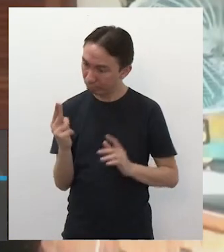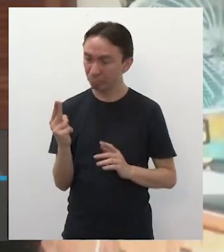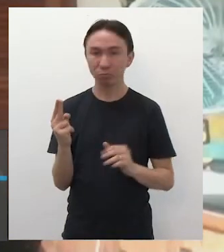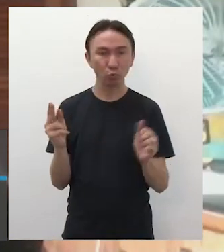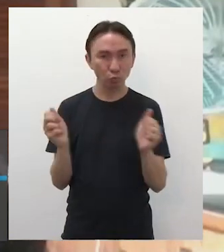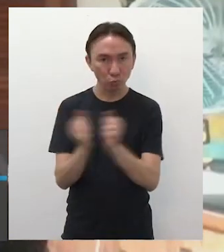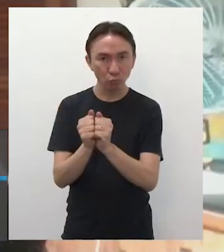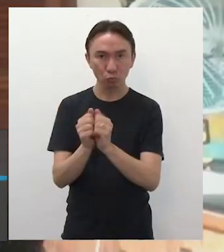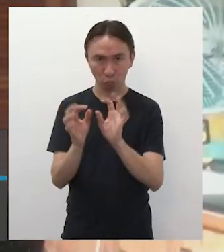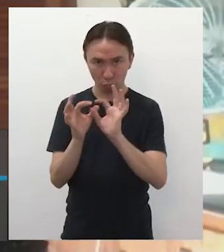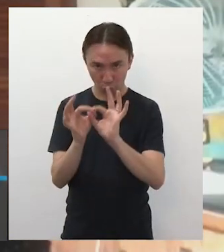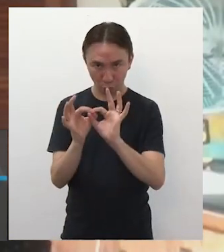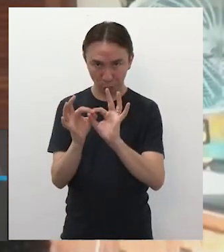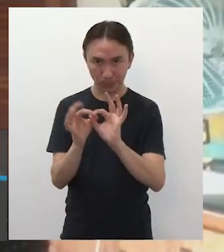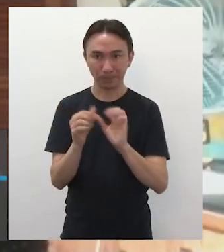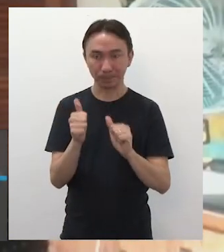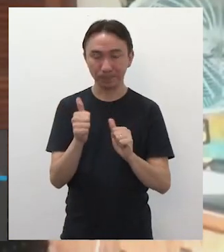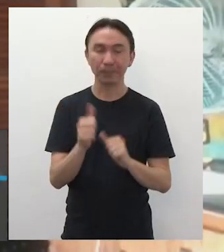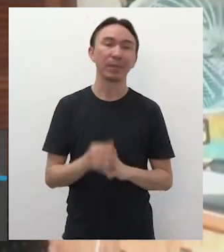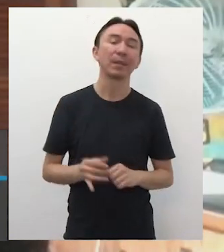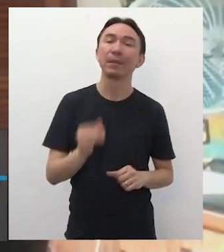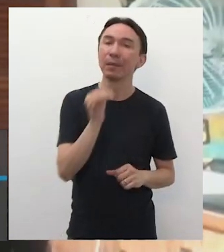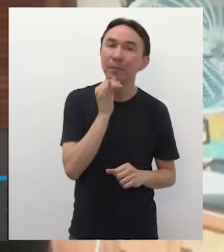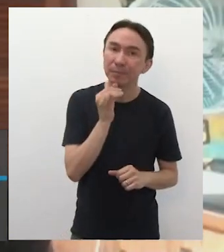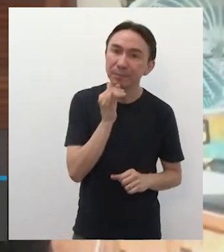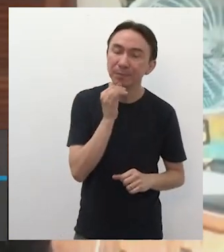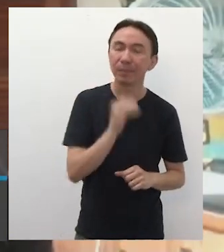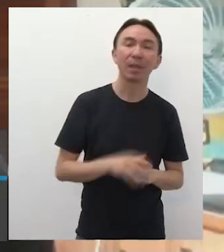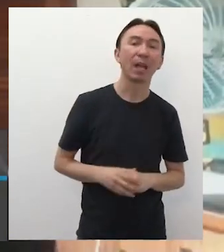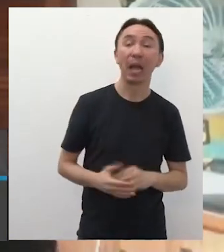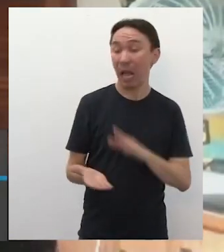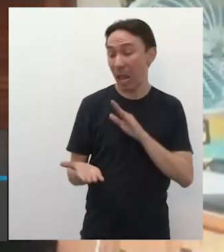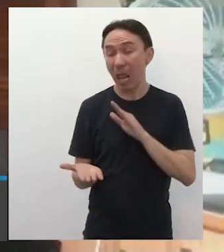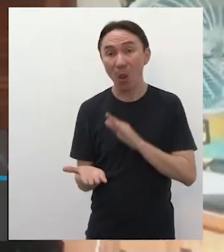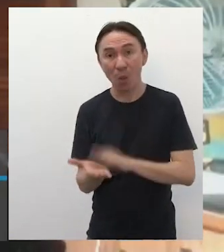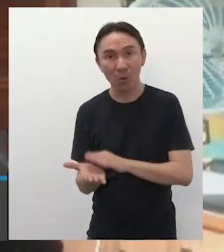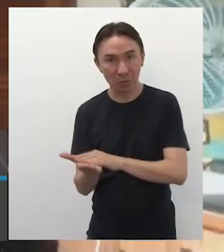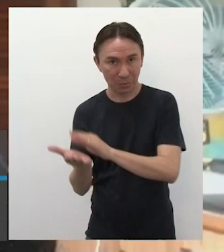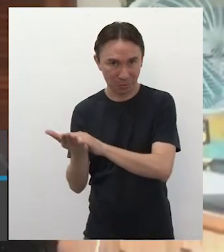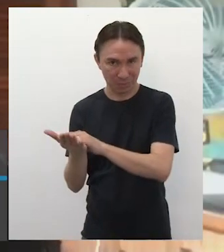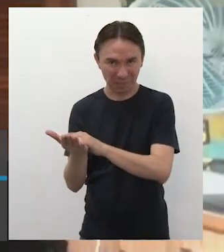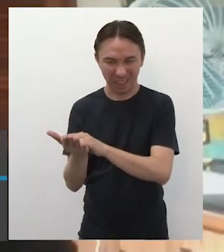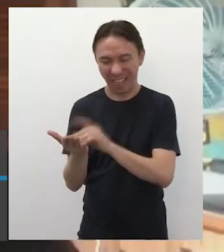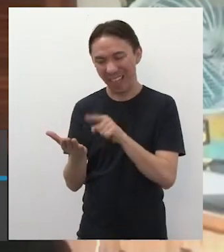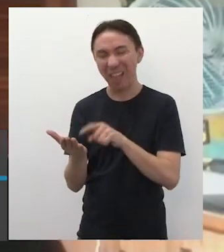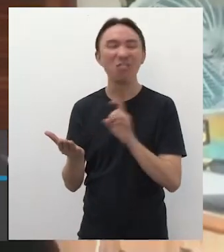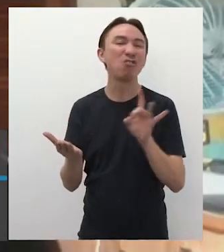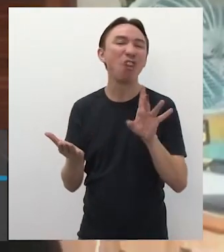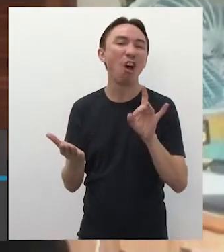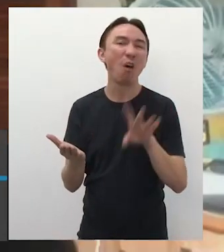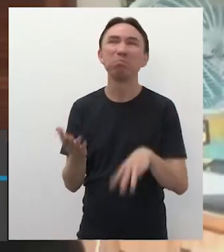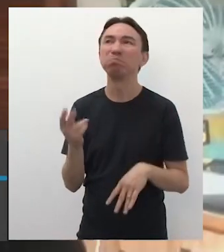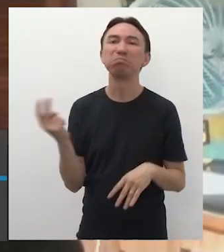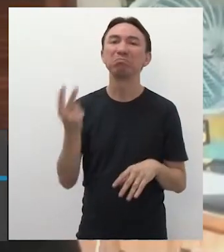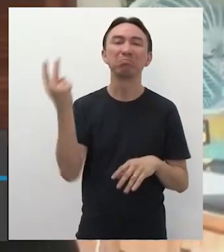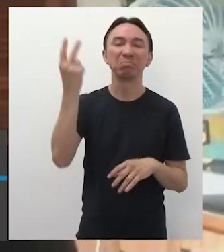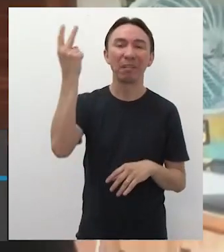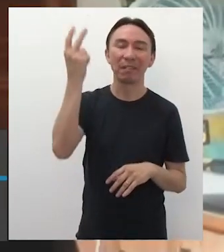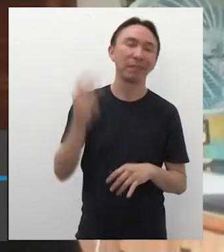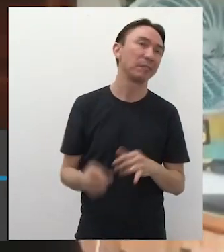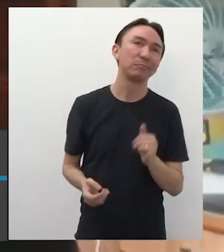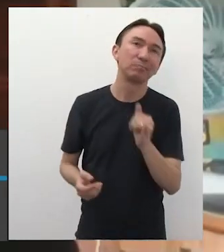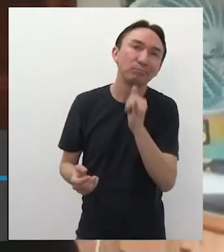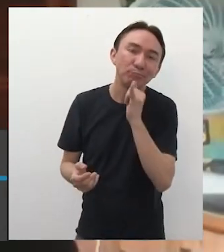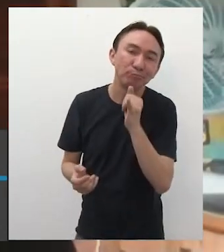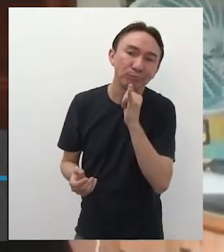trago um elogio valorativo, eu com certeza estou muito mais próximo